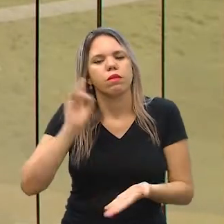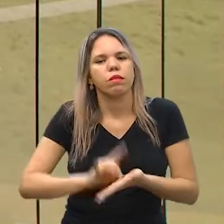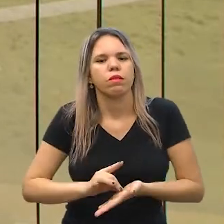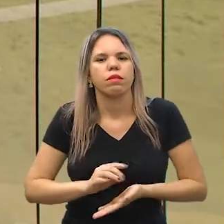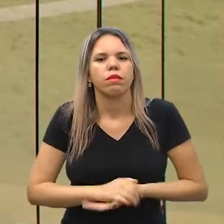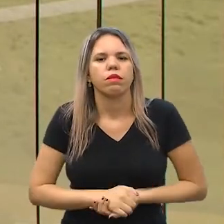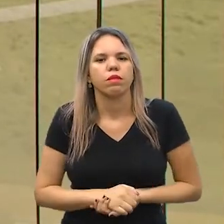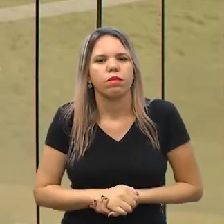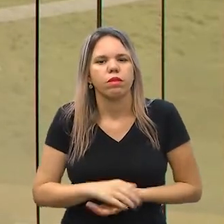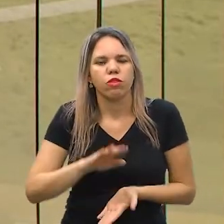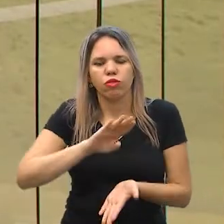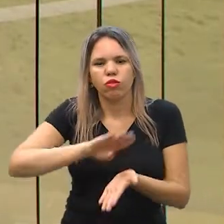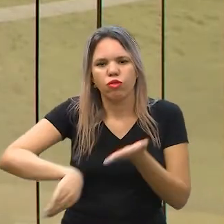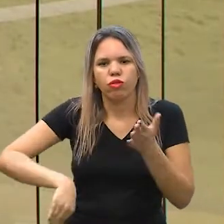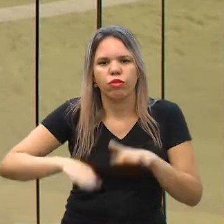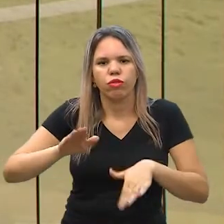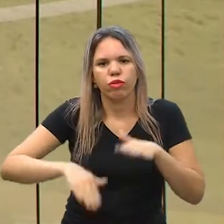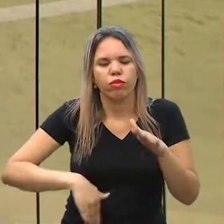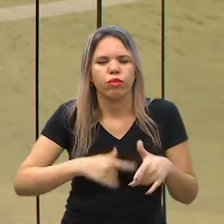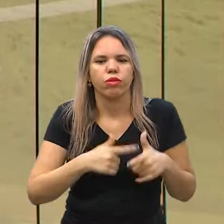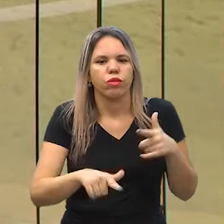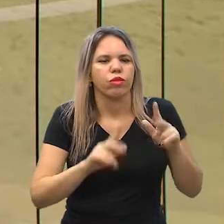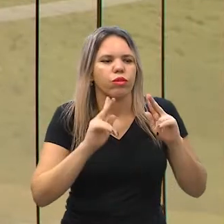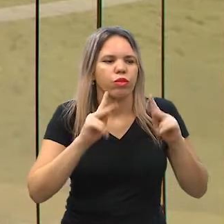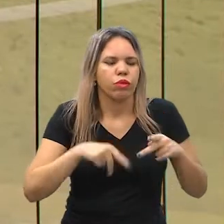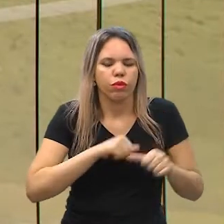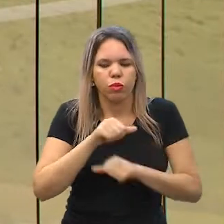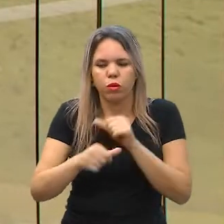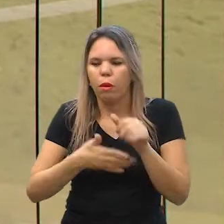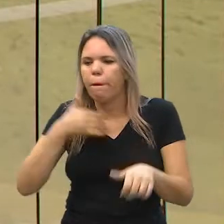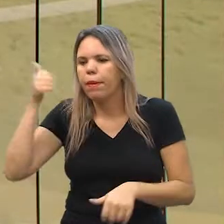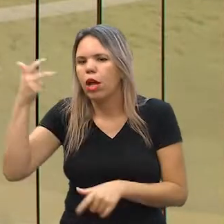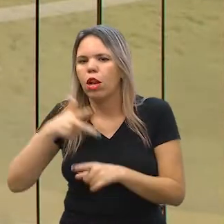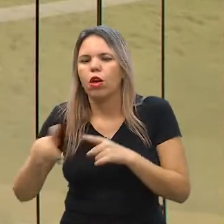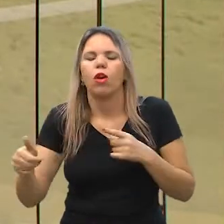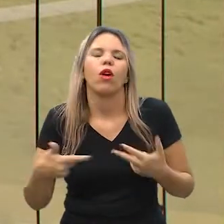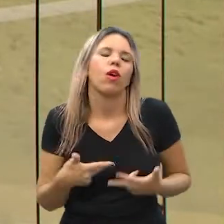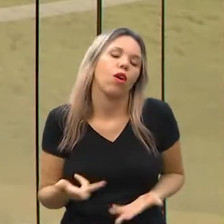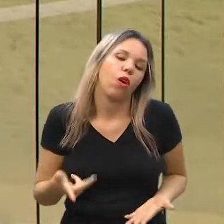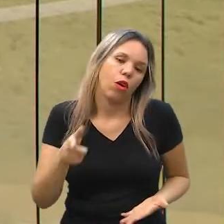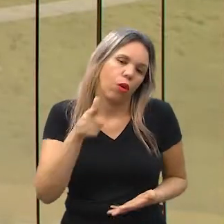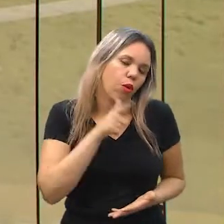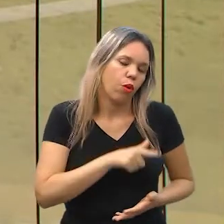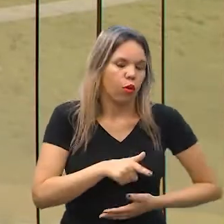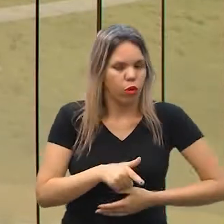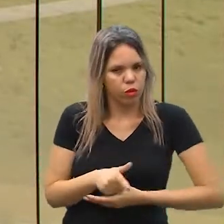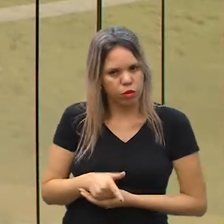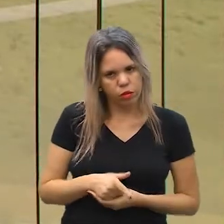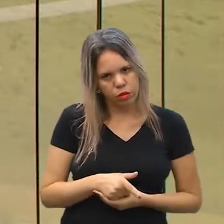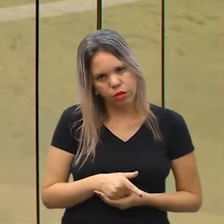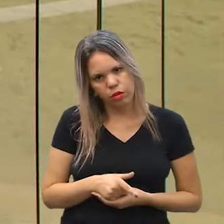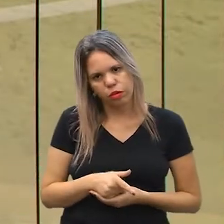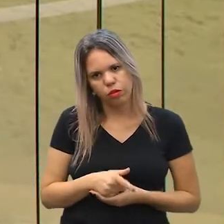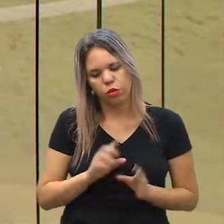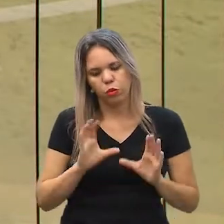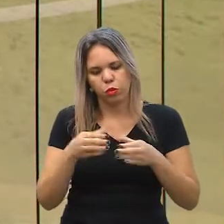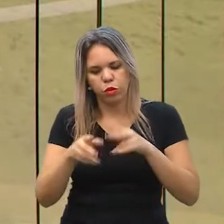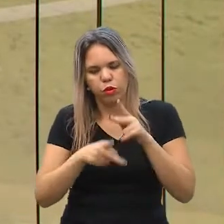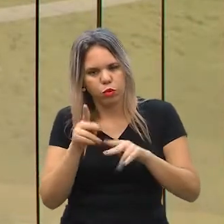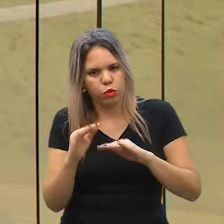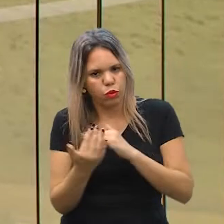transformar ideias em realidade, tirar muitas vezes de uma condição humana e levar para outra. Quando você consegue isso com